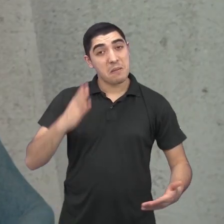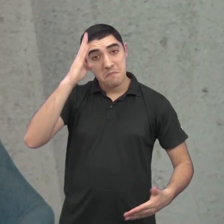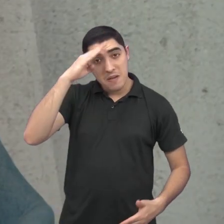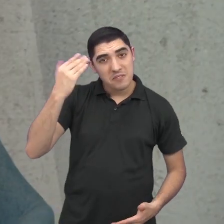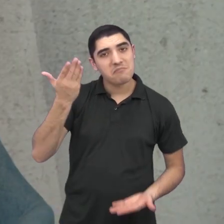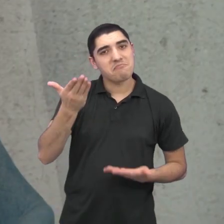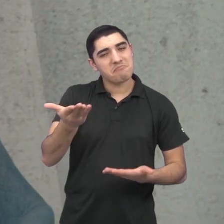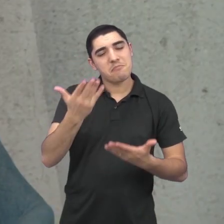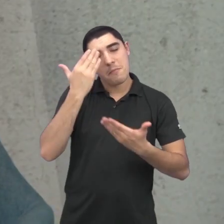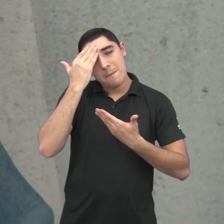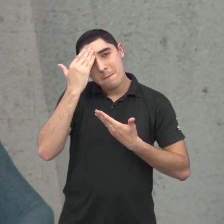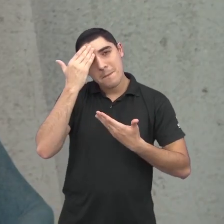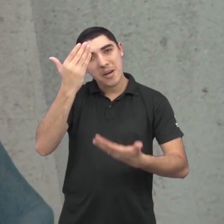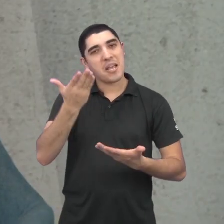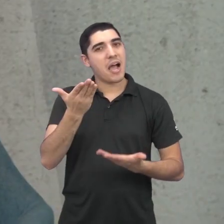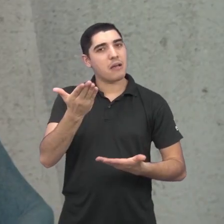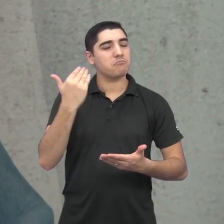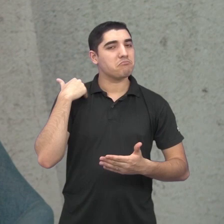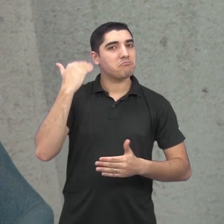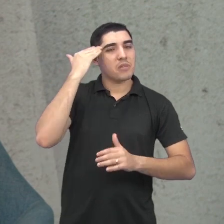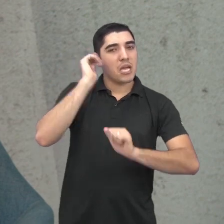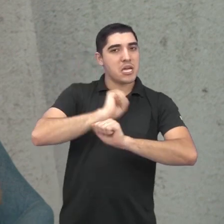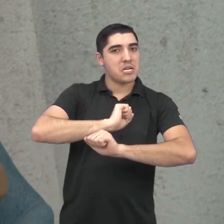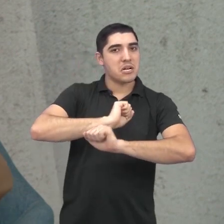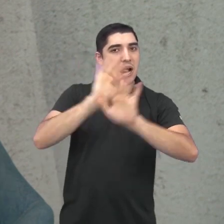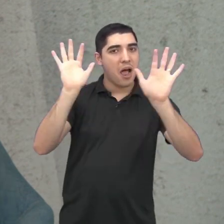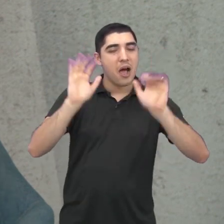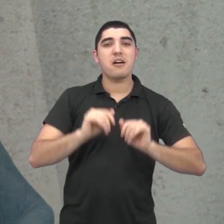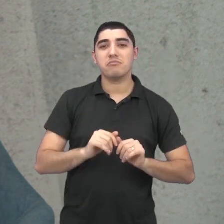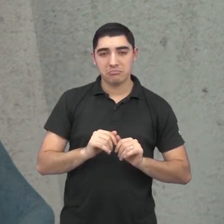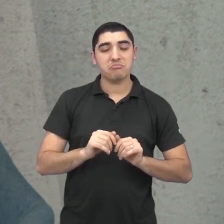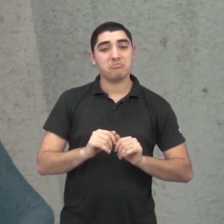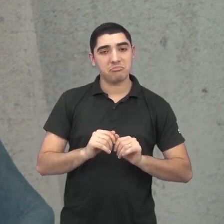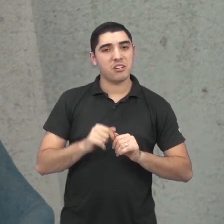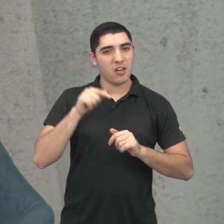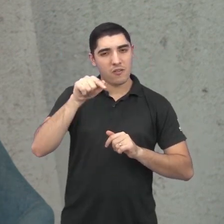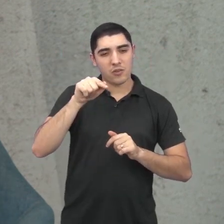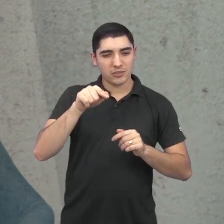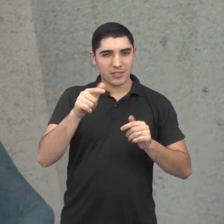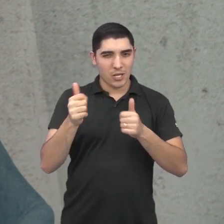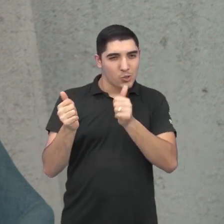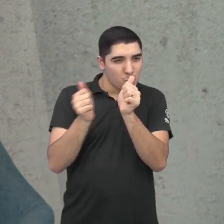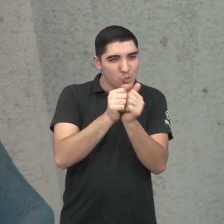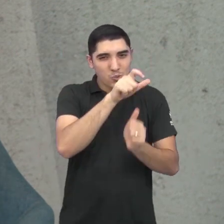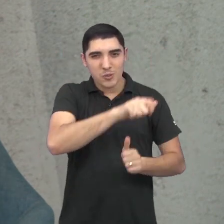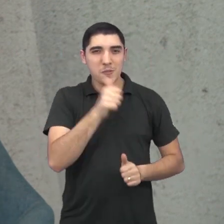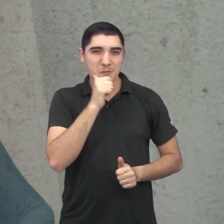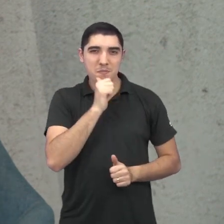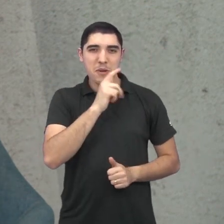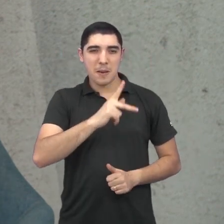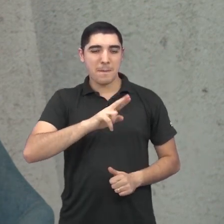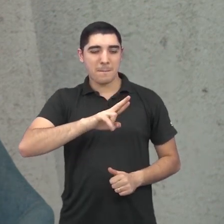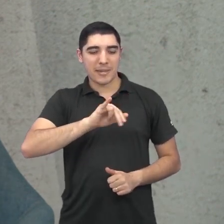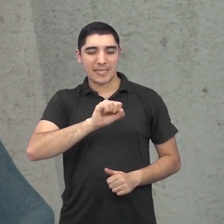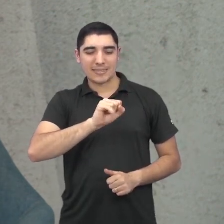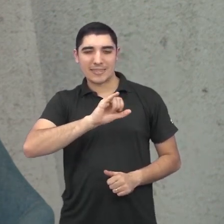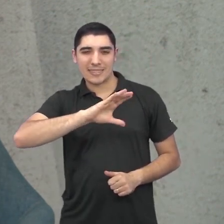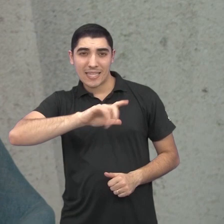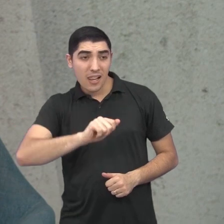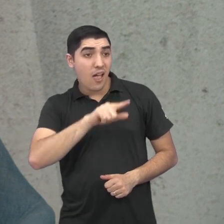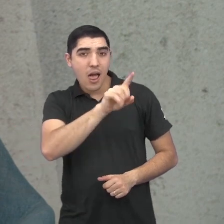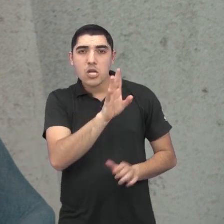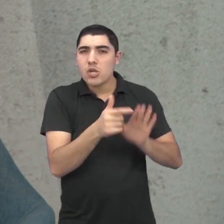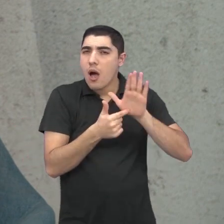Marvin, olha, muito obrigada, viu, por esclarecer, acompanhar um dia de trabalho aí da Priscila, muito interessante. Ela mostrou só